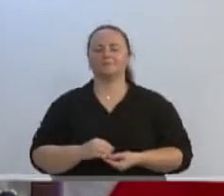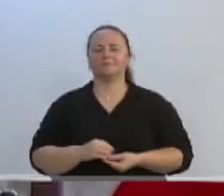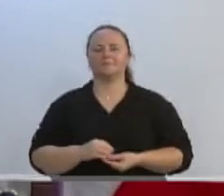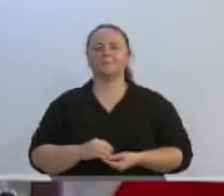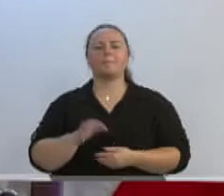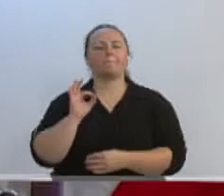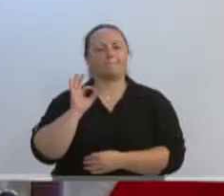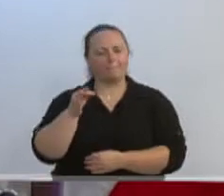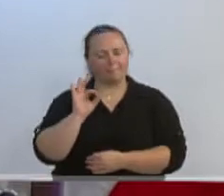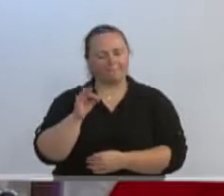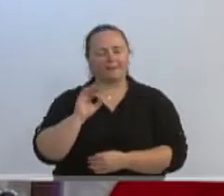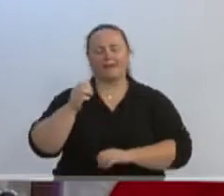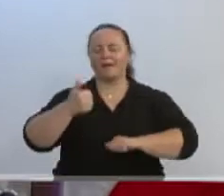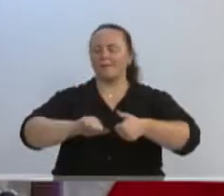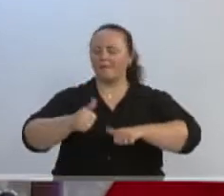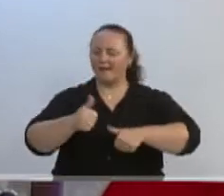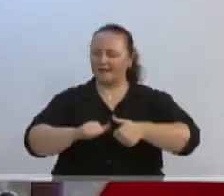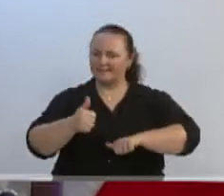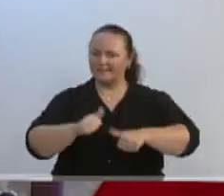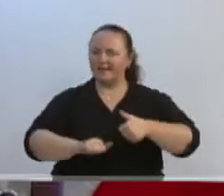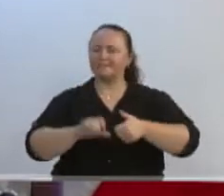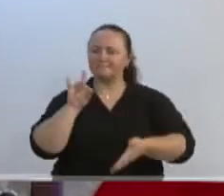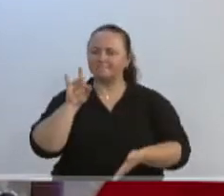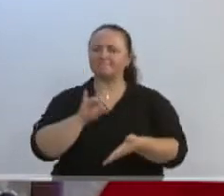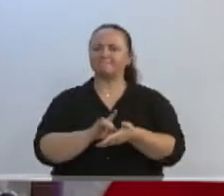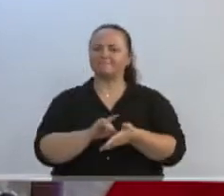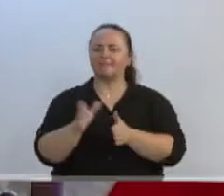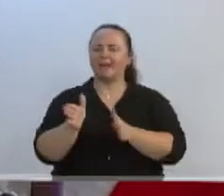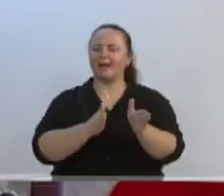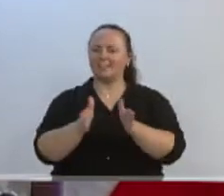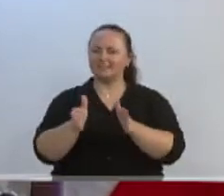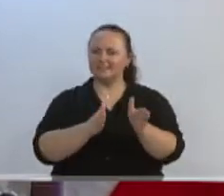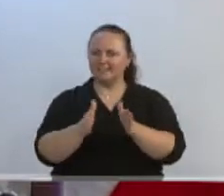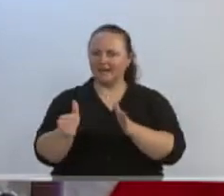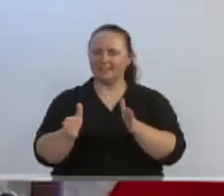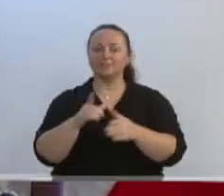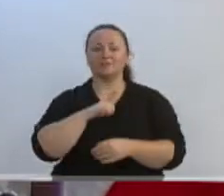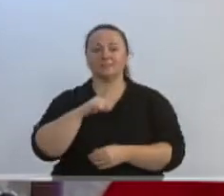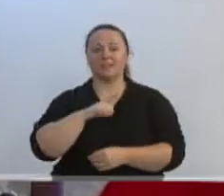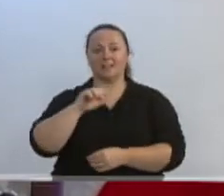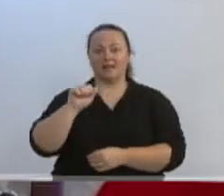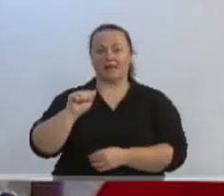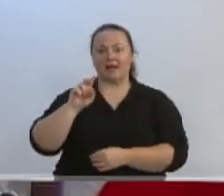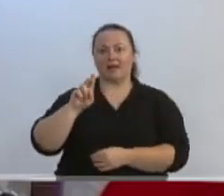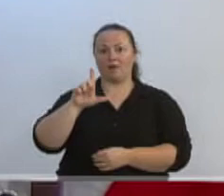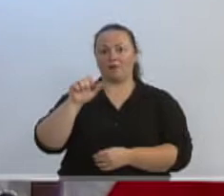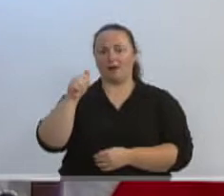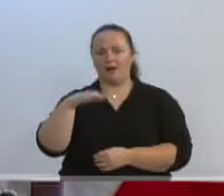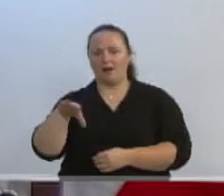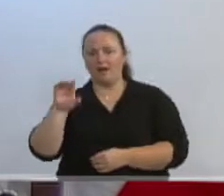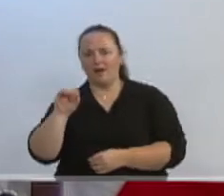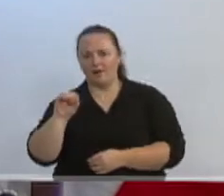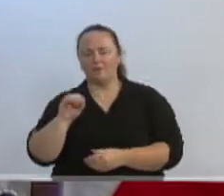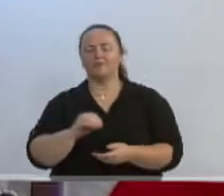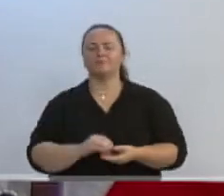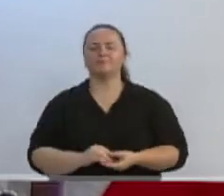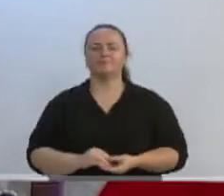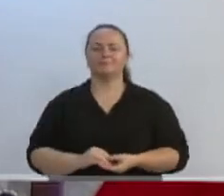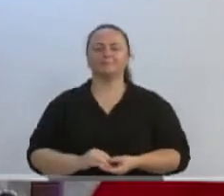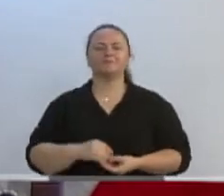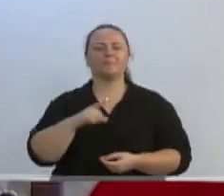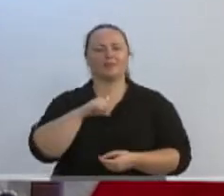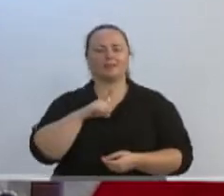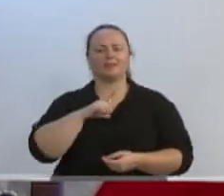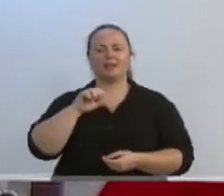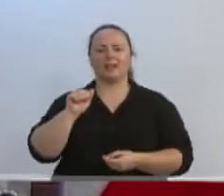é fazer coisa com qualidade, daí acesso, uma foto do aulão, bem rápido, Ari. Nós vamos ter um